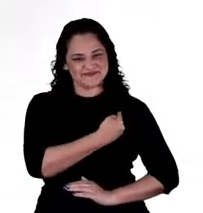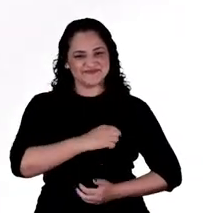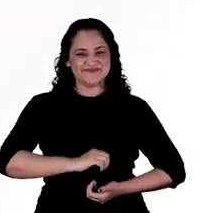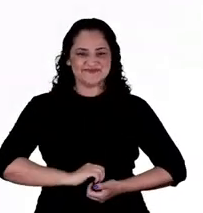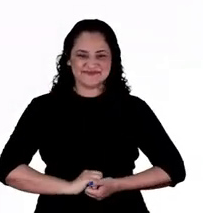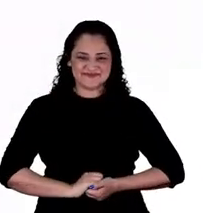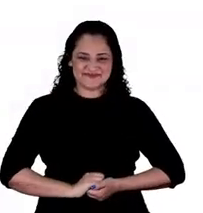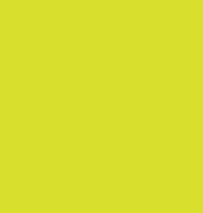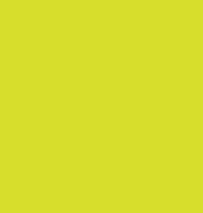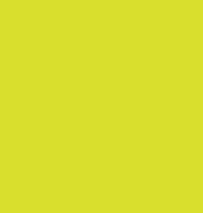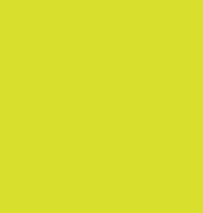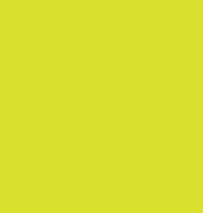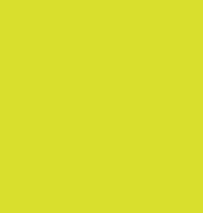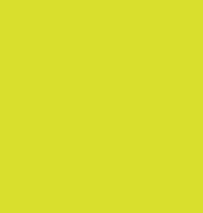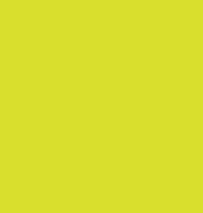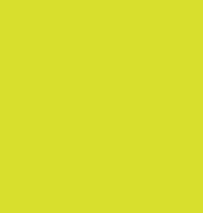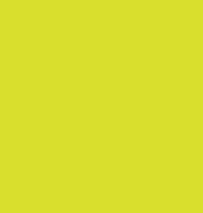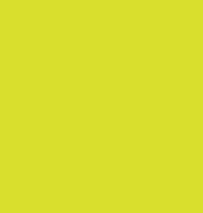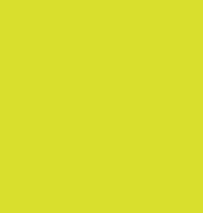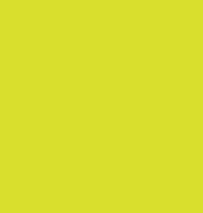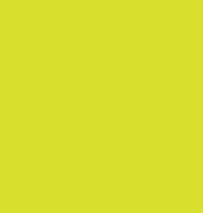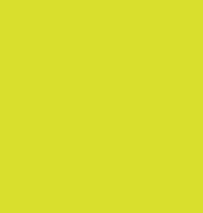que vem da gente